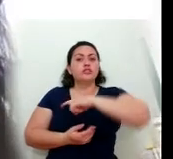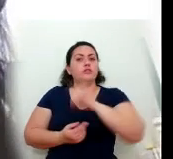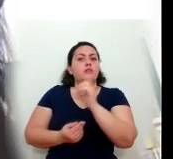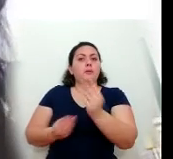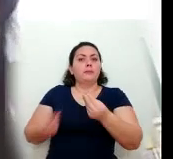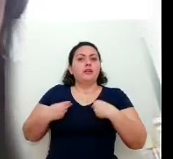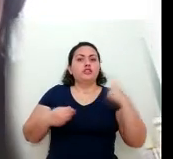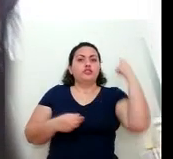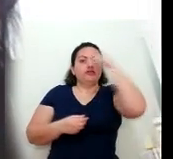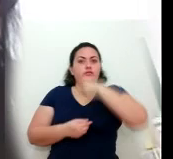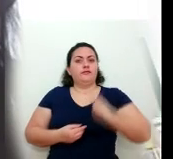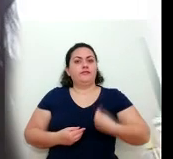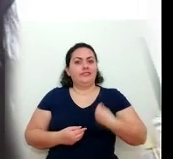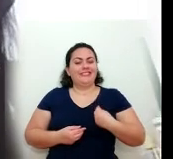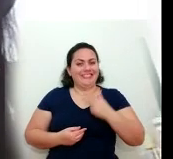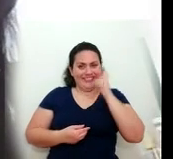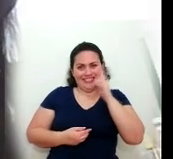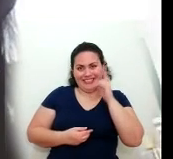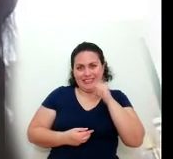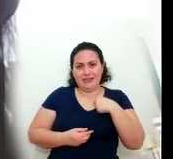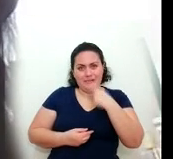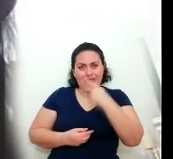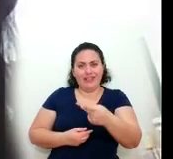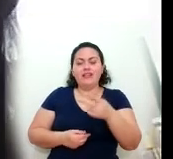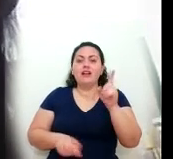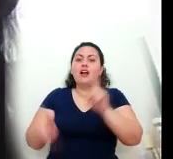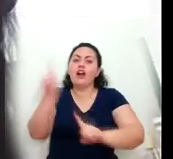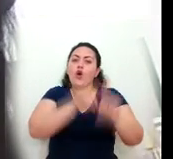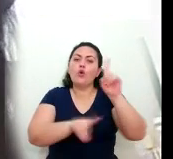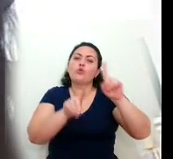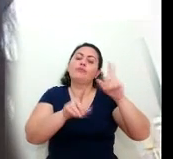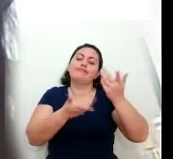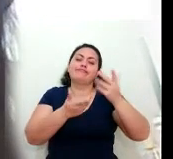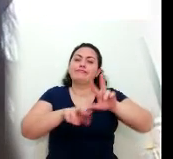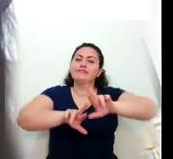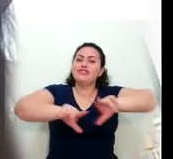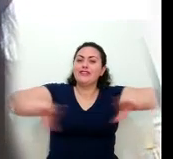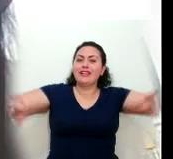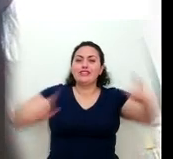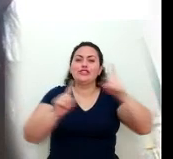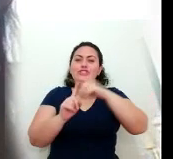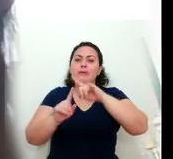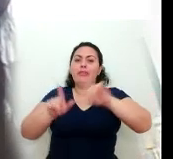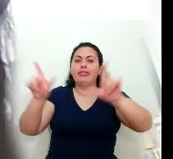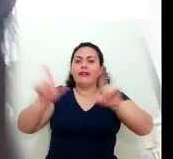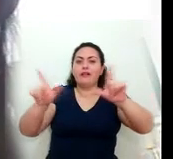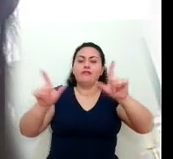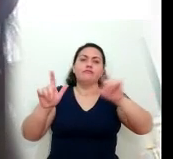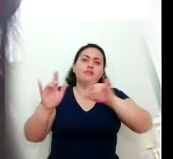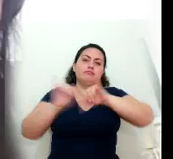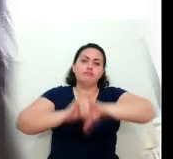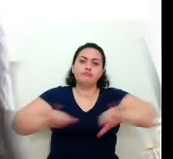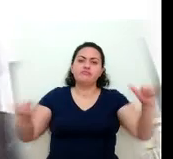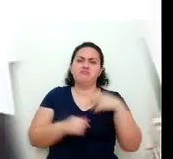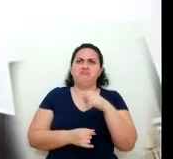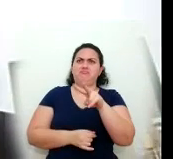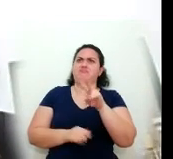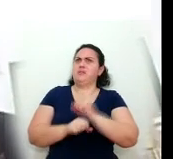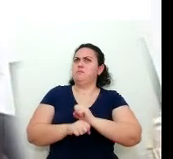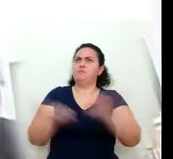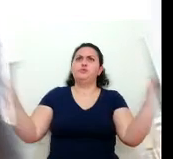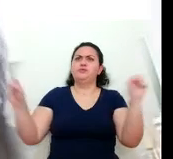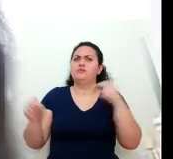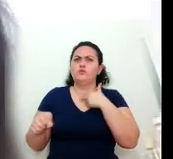não dificulta a vida das pessoas, né? Que é isso que a gente comentou em relação a esses programas, né, culinários, às vezes, que tornam impossível